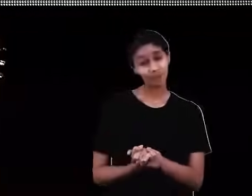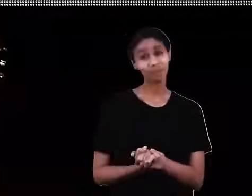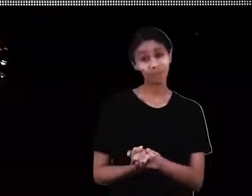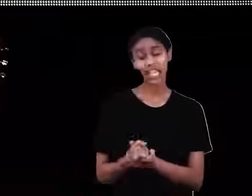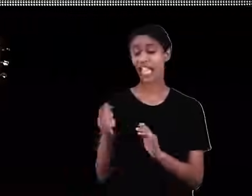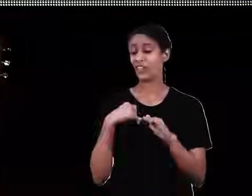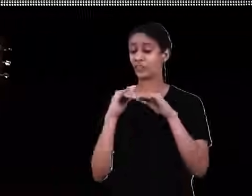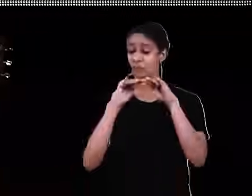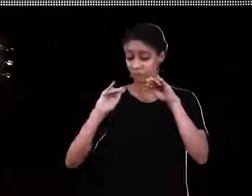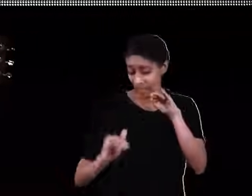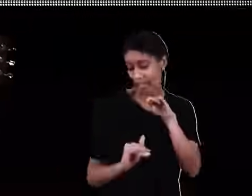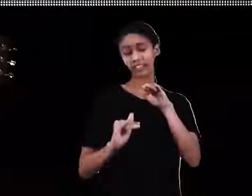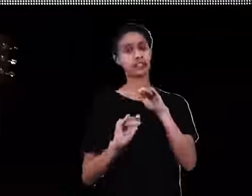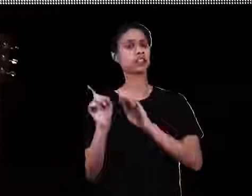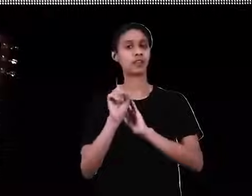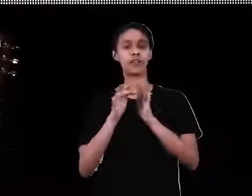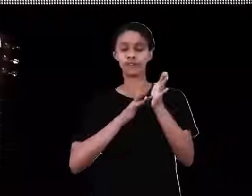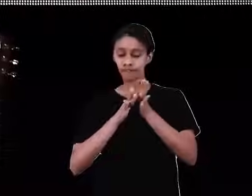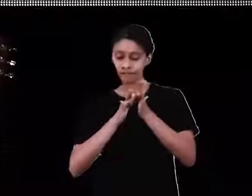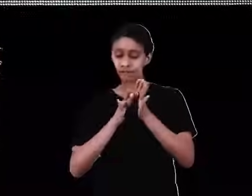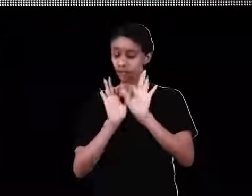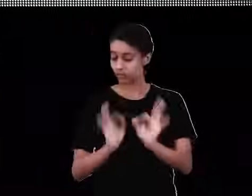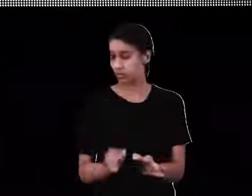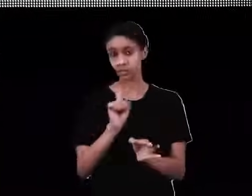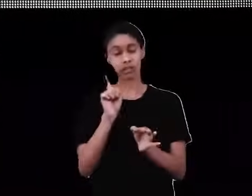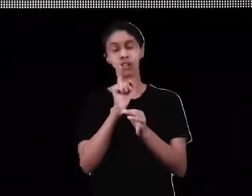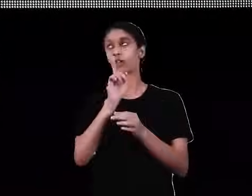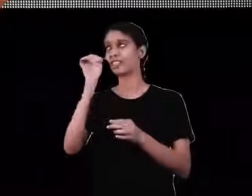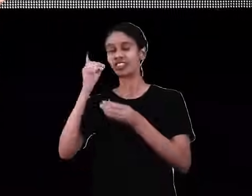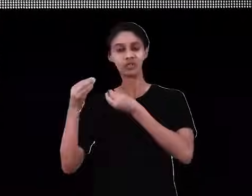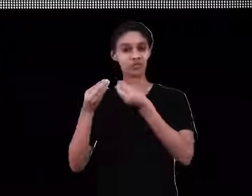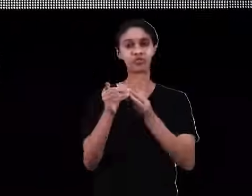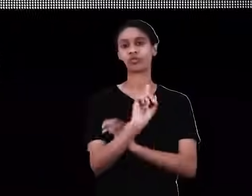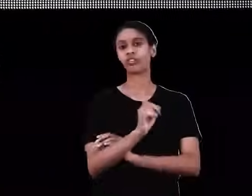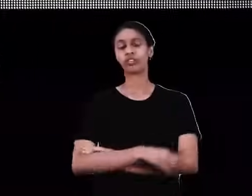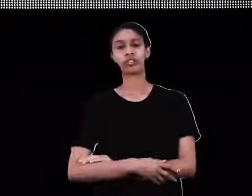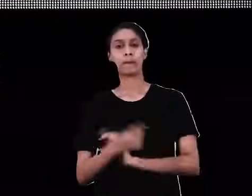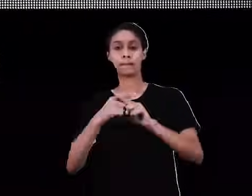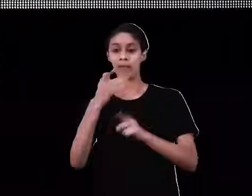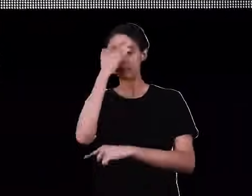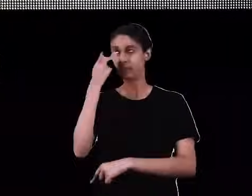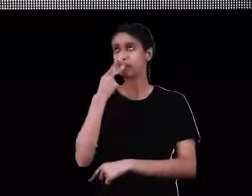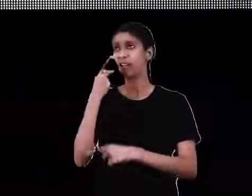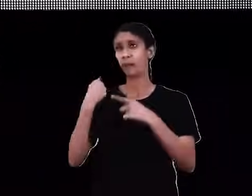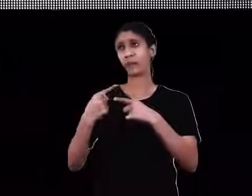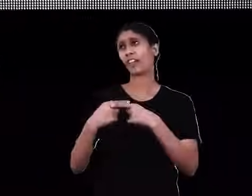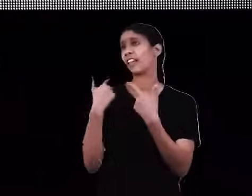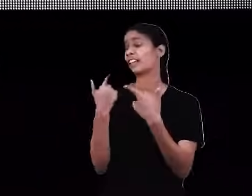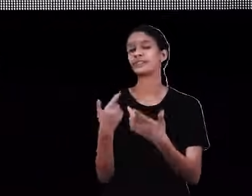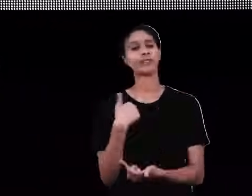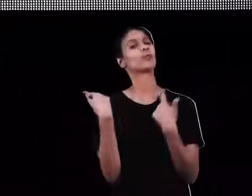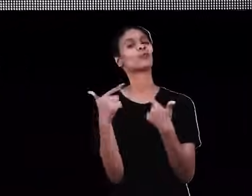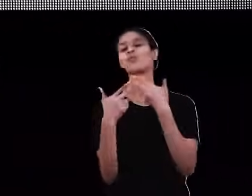se diminuir é falsa humildade, não é aquilo que Deus desenhou pra você. Agora tem gente que vive se destruindo, eu não tenho